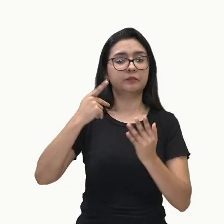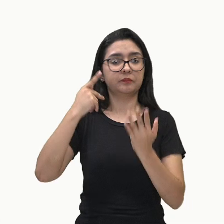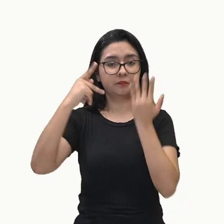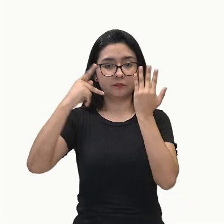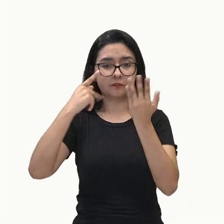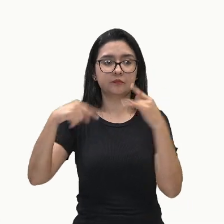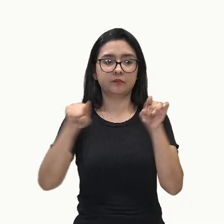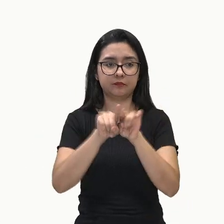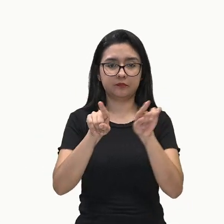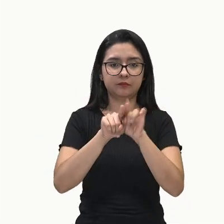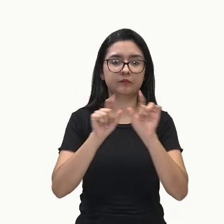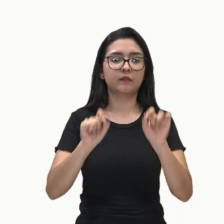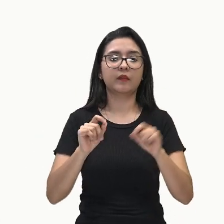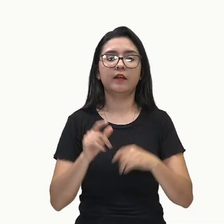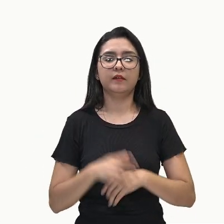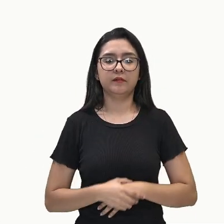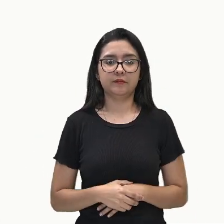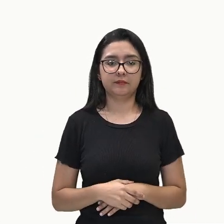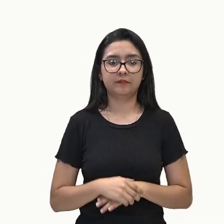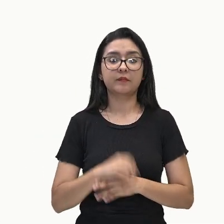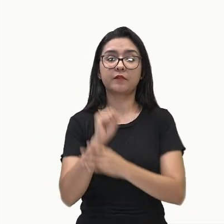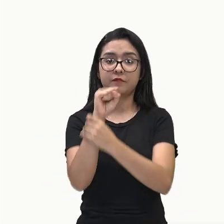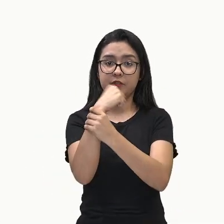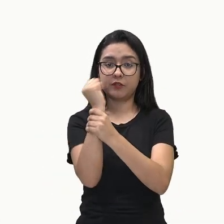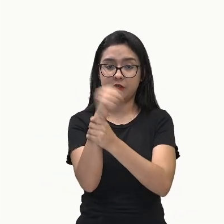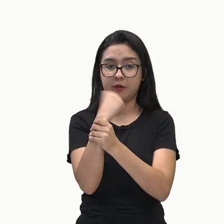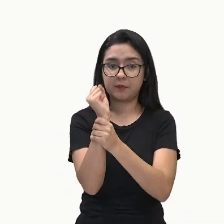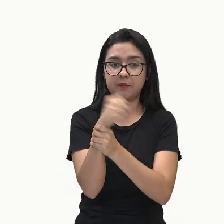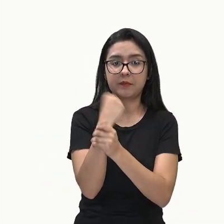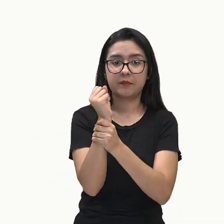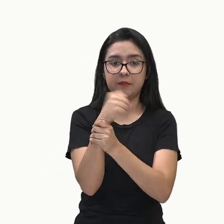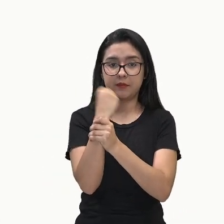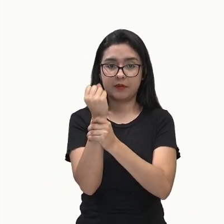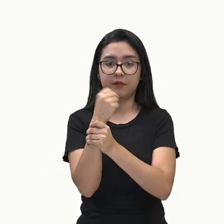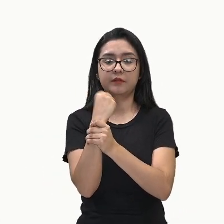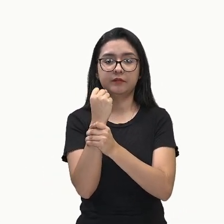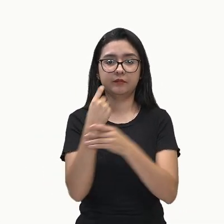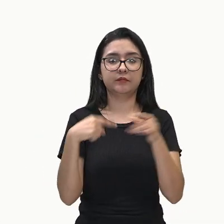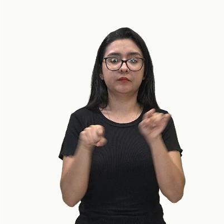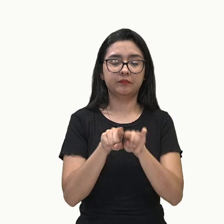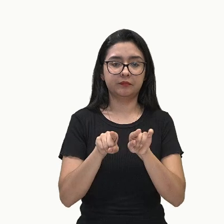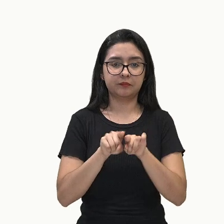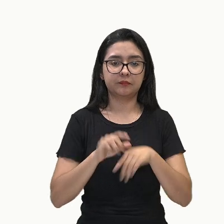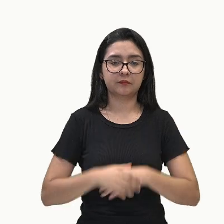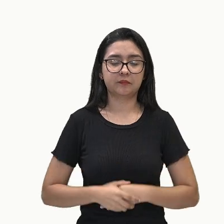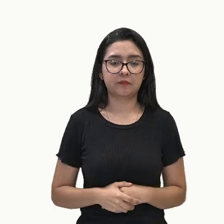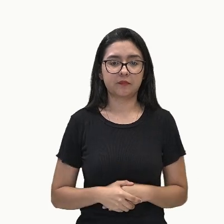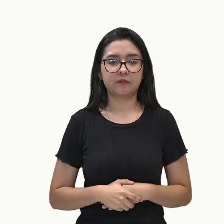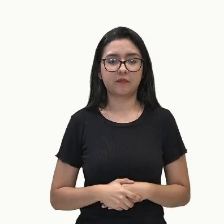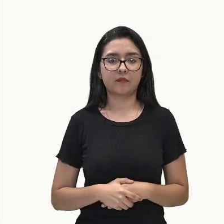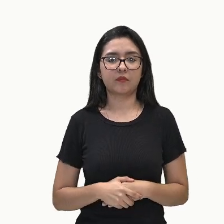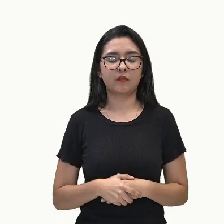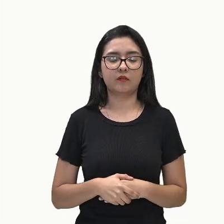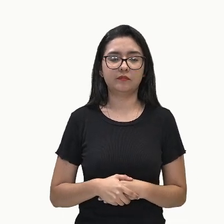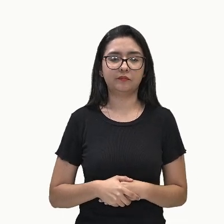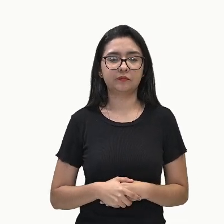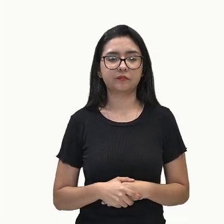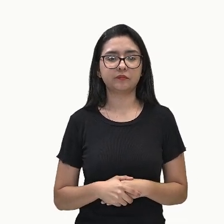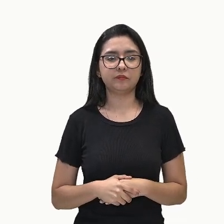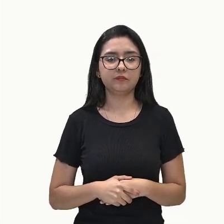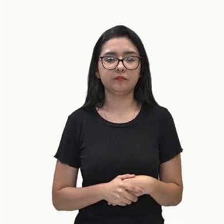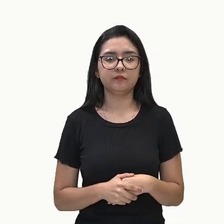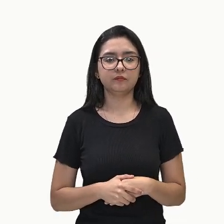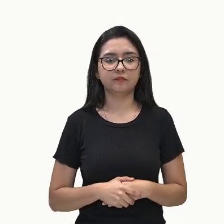o fisioterapeuta, que é o especialista que evalúa e trata pessoas